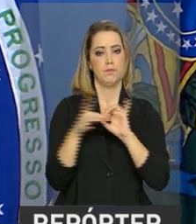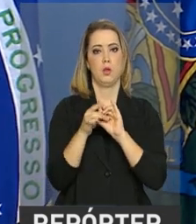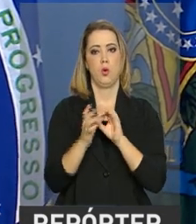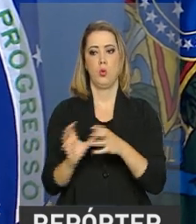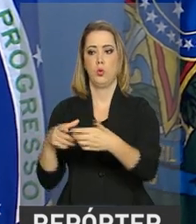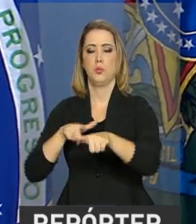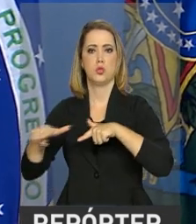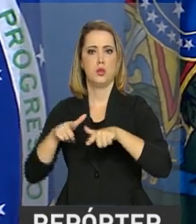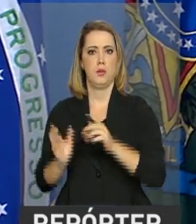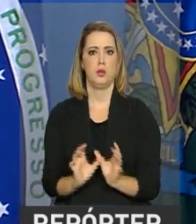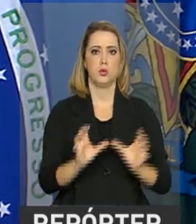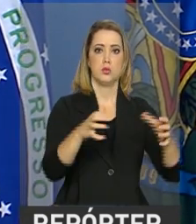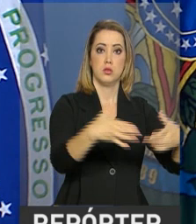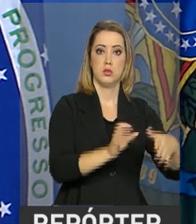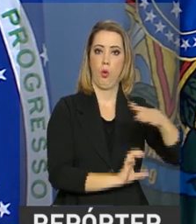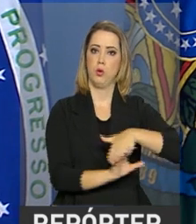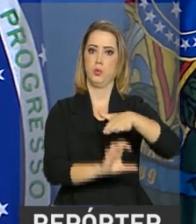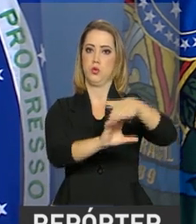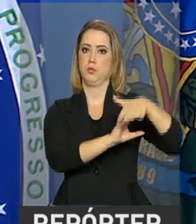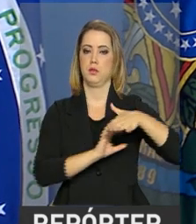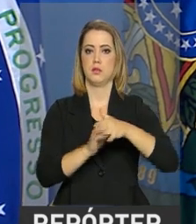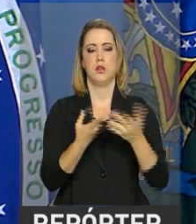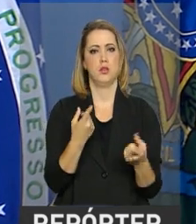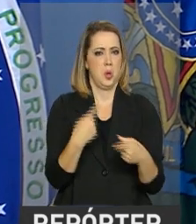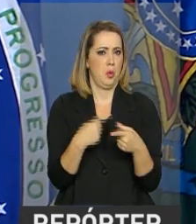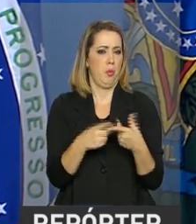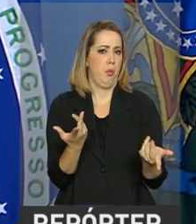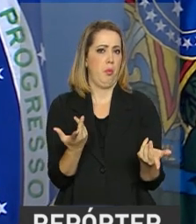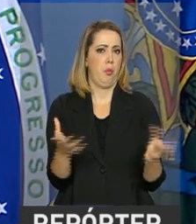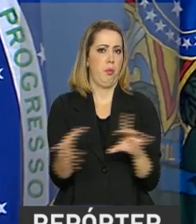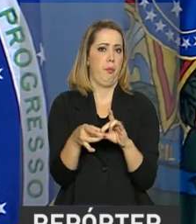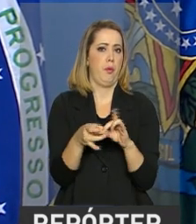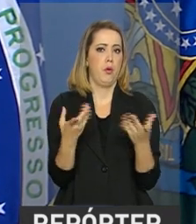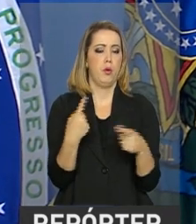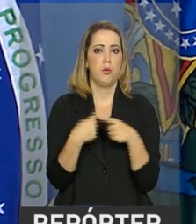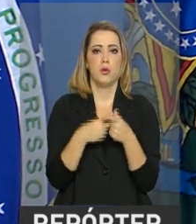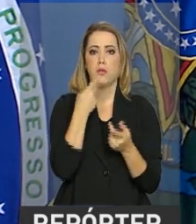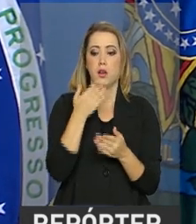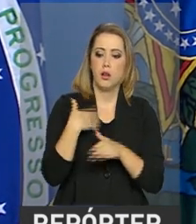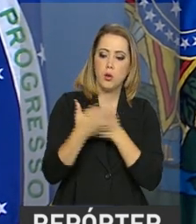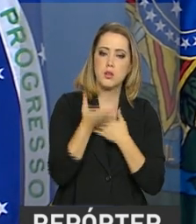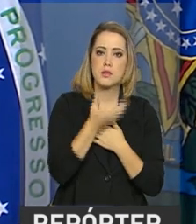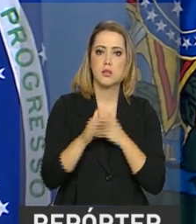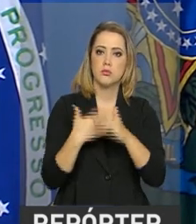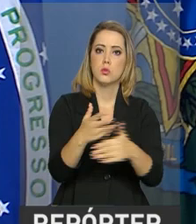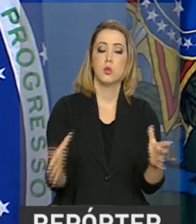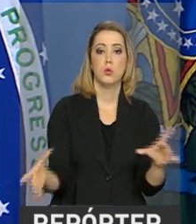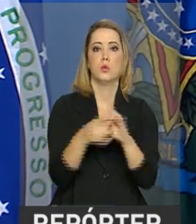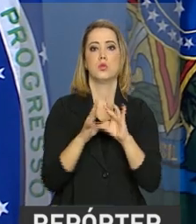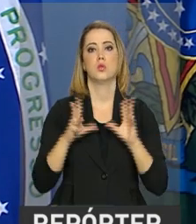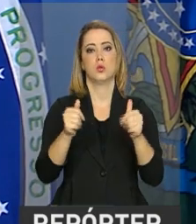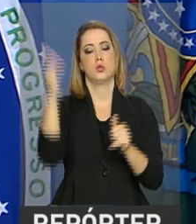trabalhadores e empresários por não dizer que a partir desse Natal nós conseguiremos unir todo o